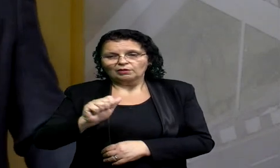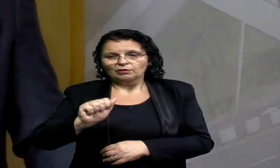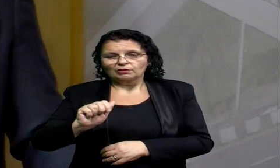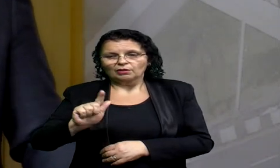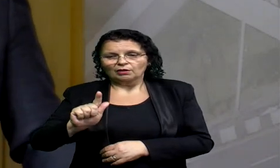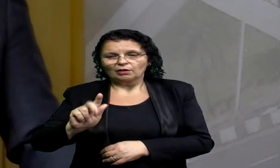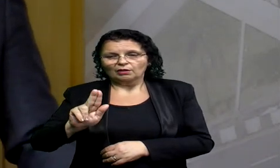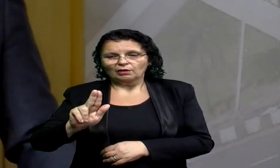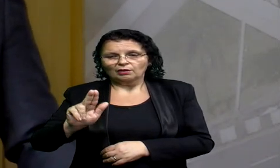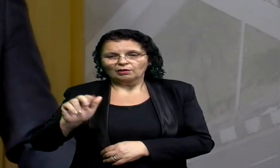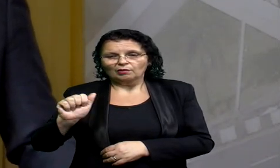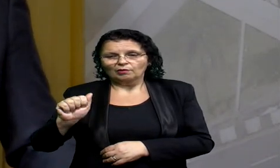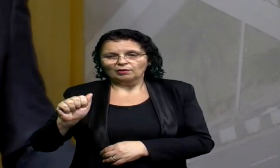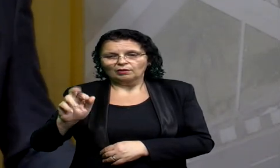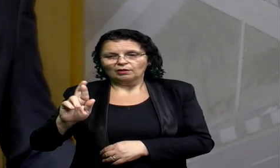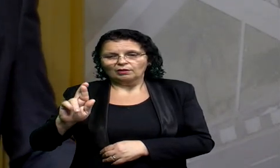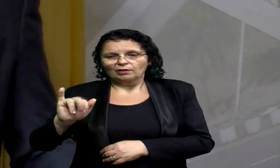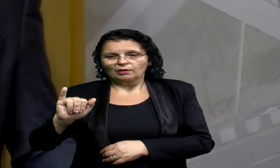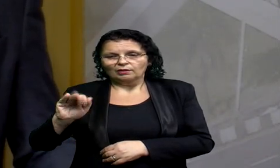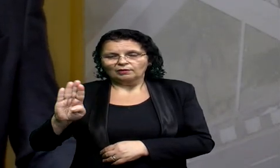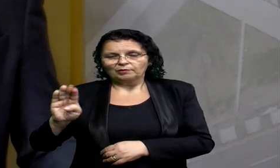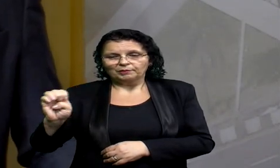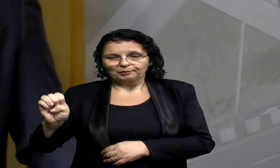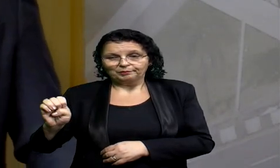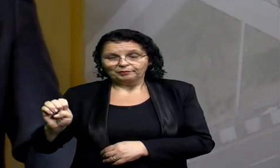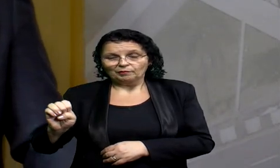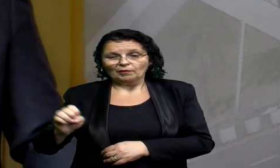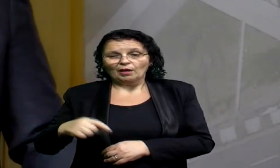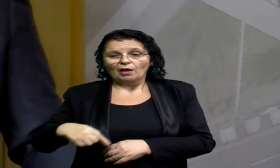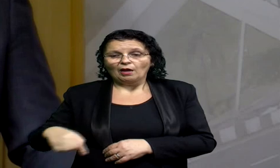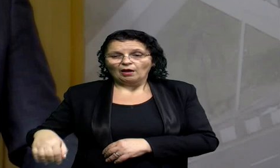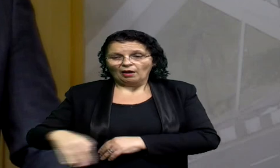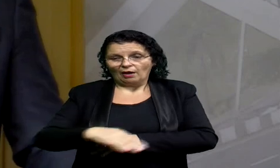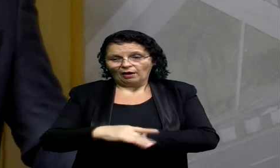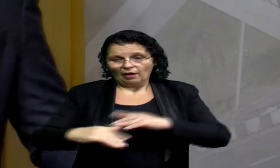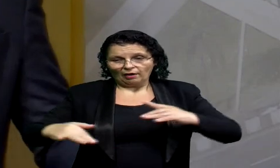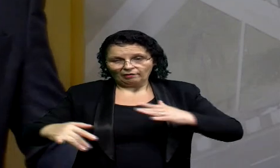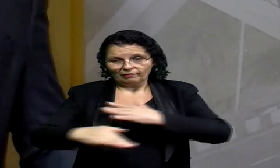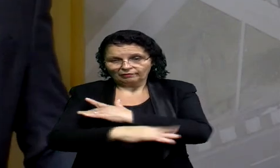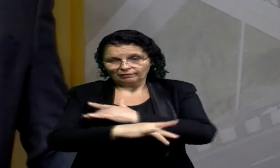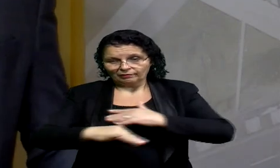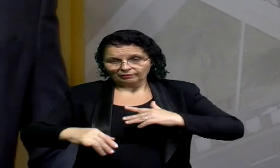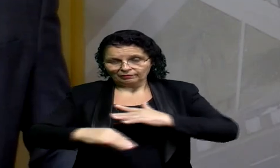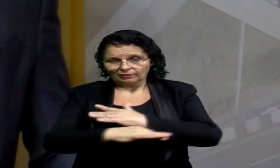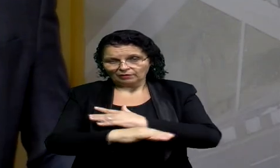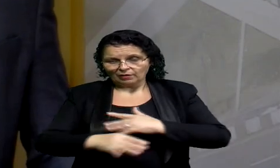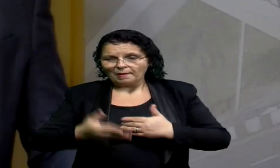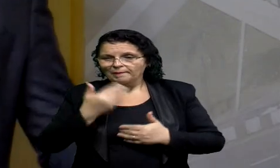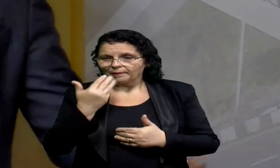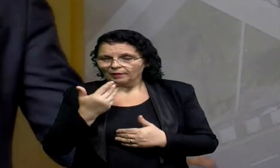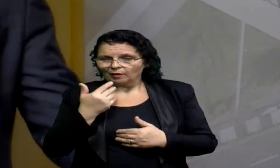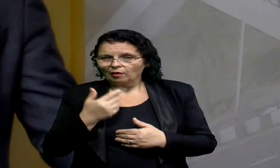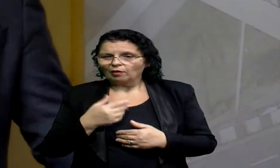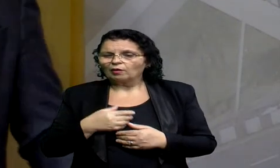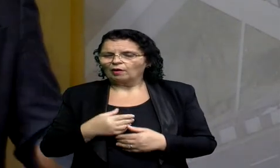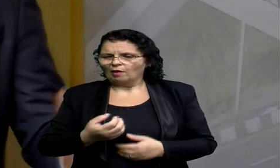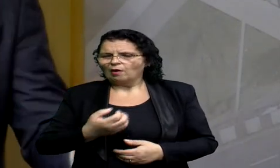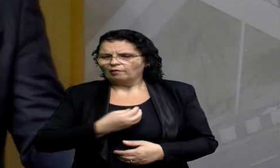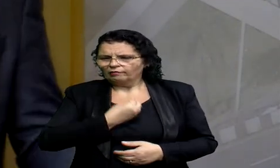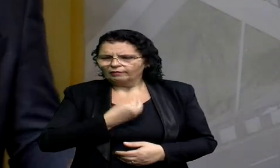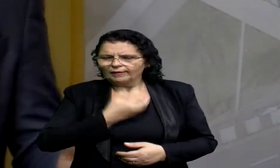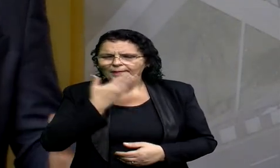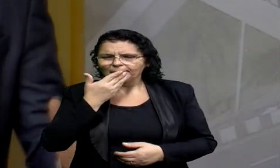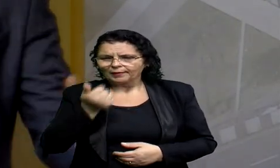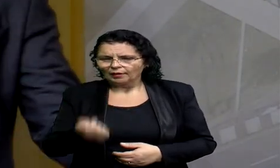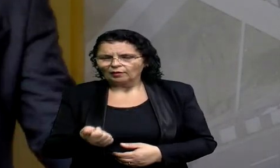Jaguaribe a gente tá se tratando de uma nova Avenida que vai trazer mais qualidade de vida pros moradores que moram na região ali do